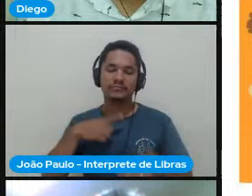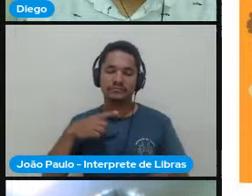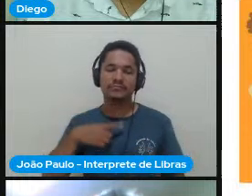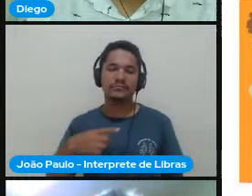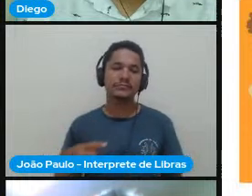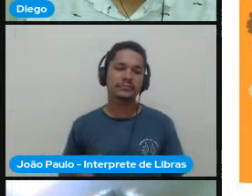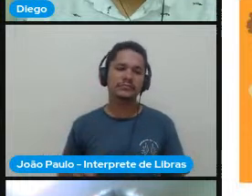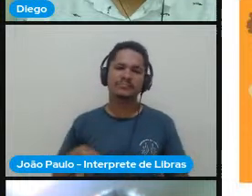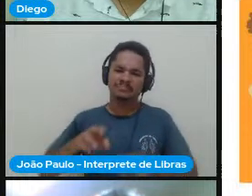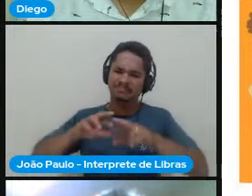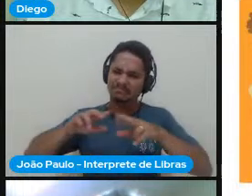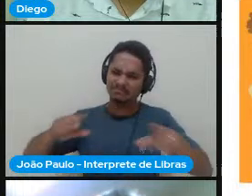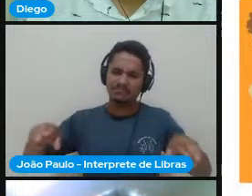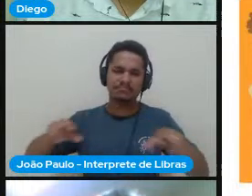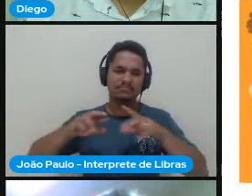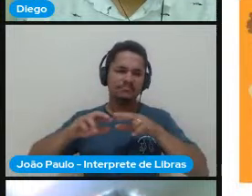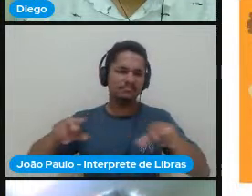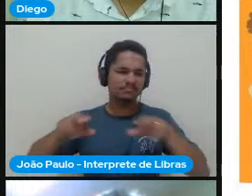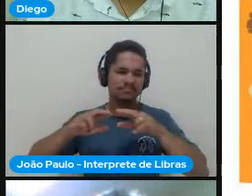pode